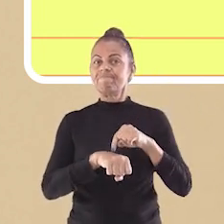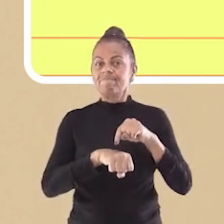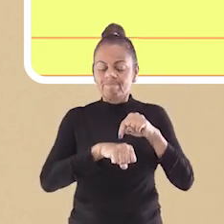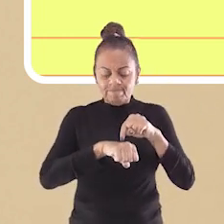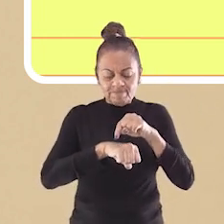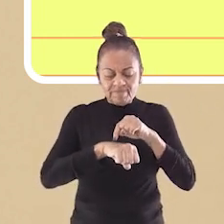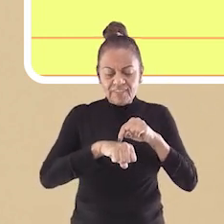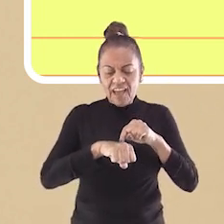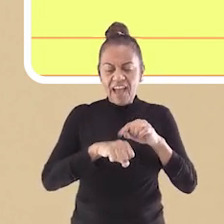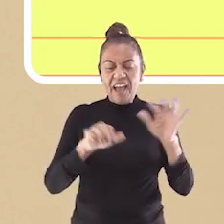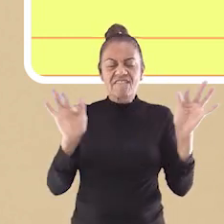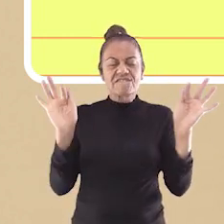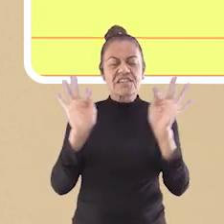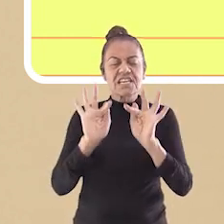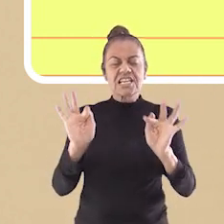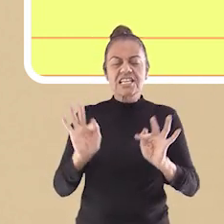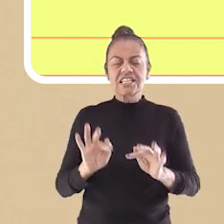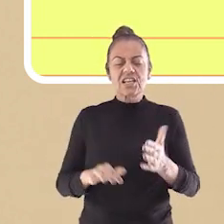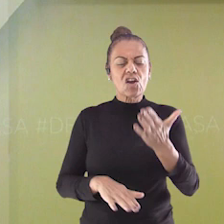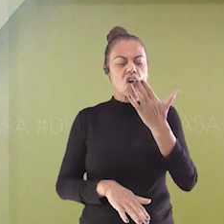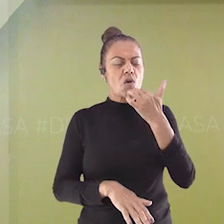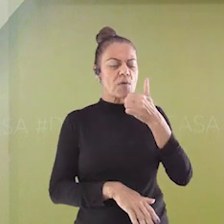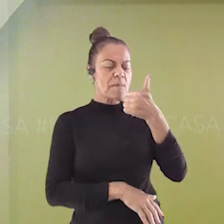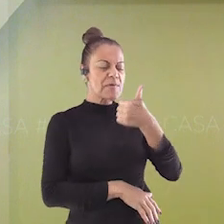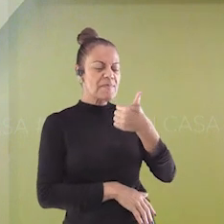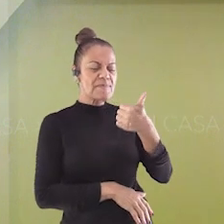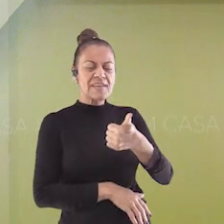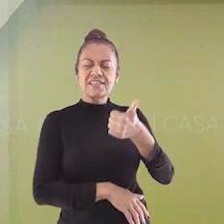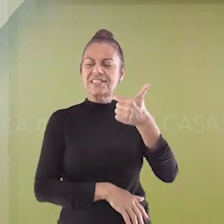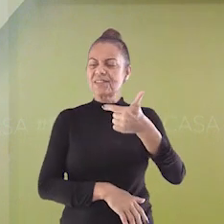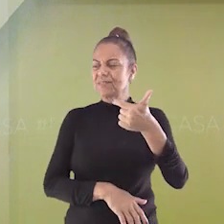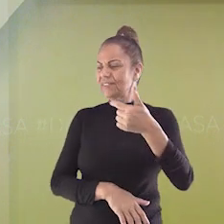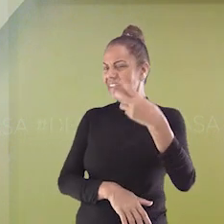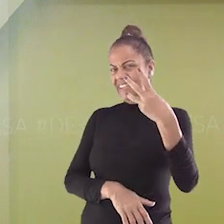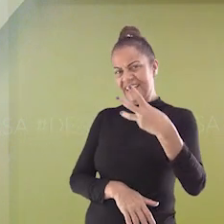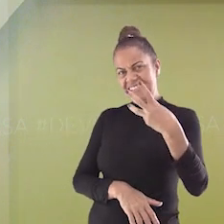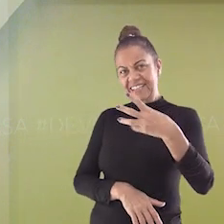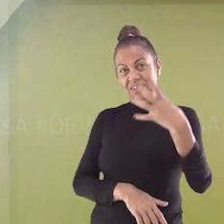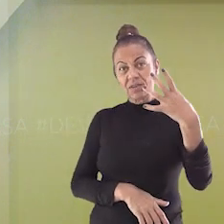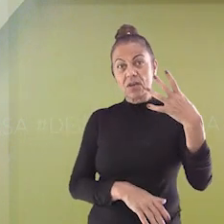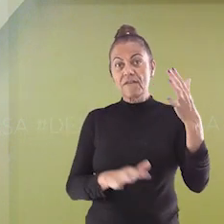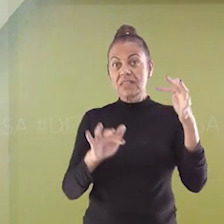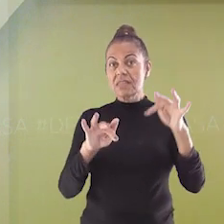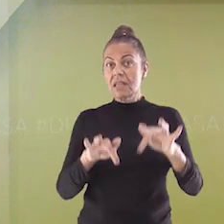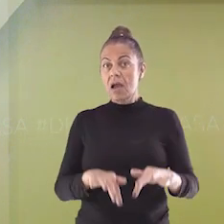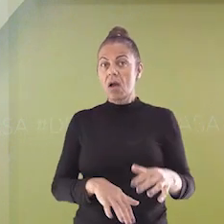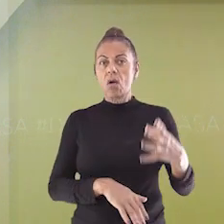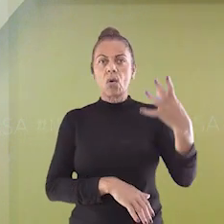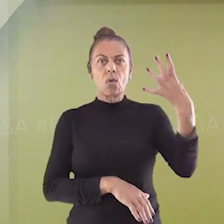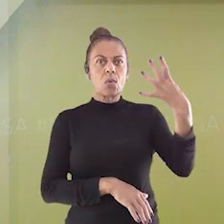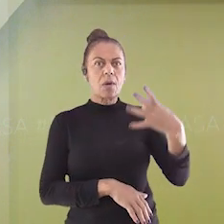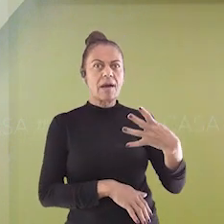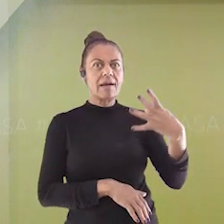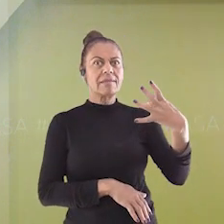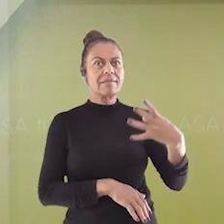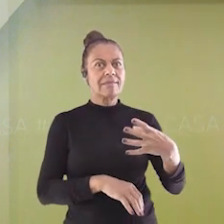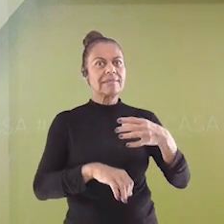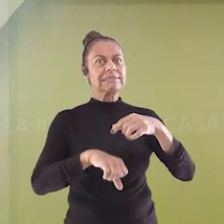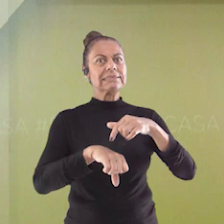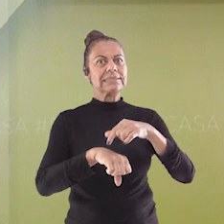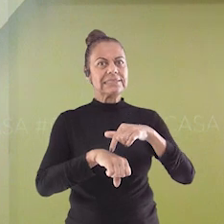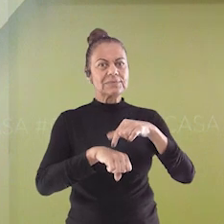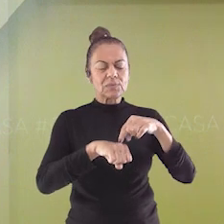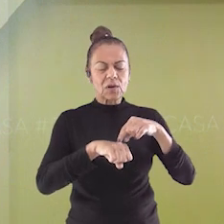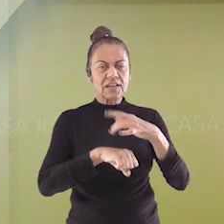muito feliz. Comeu o primeiro, comeu o segundo e terceiro e por último o 4º morango. Comeu